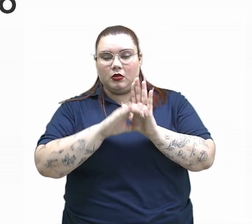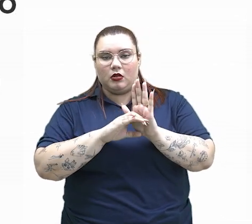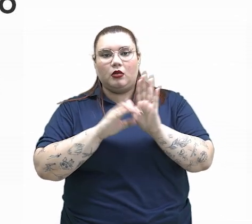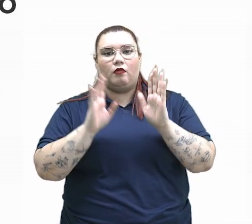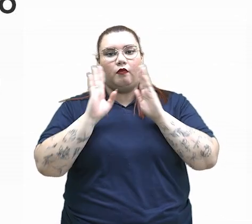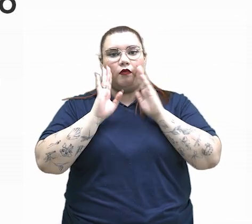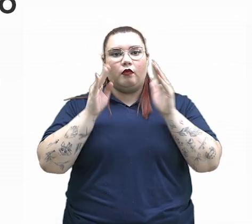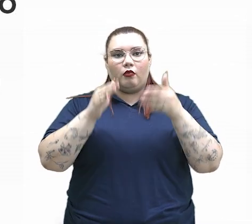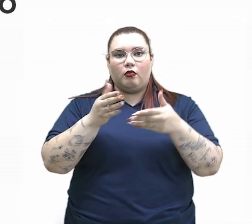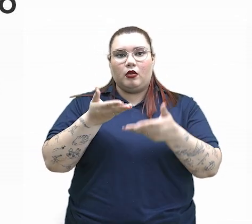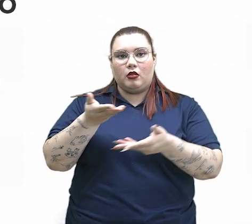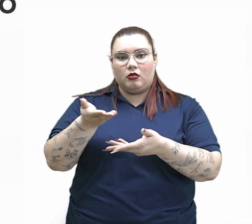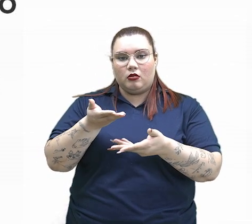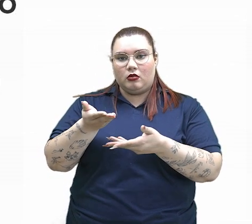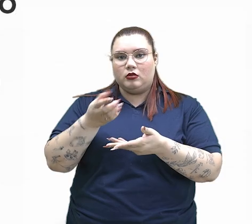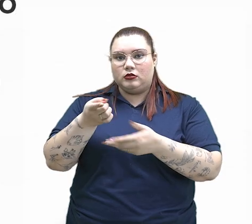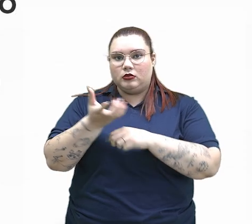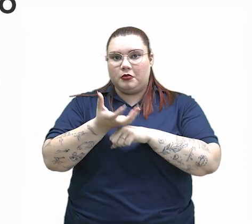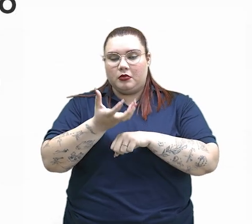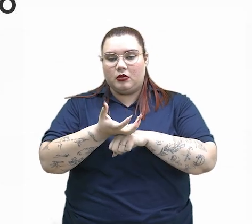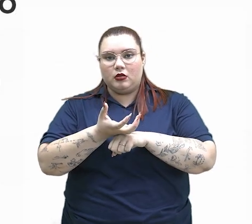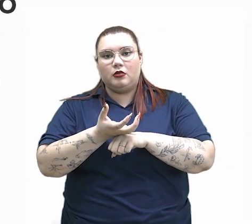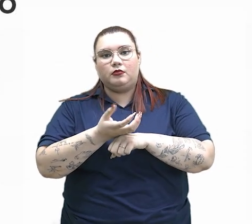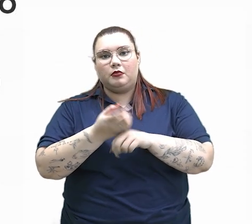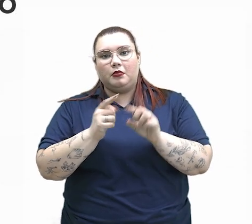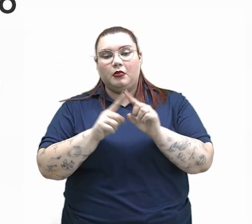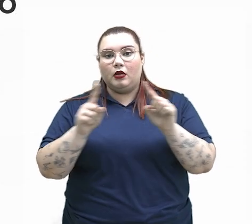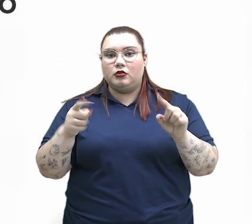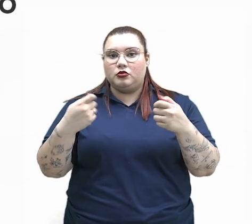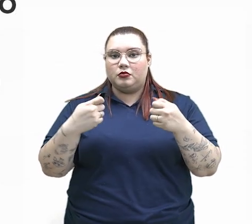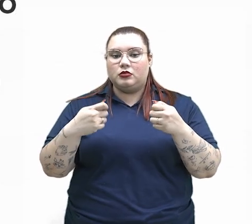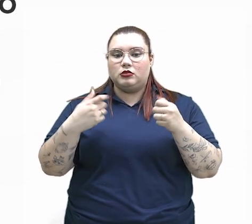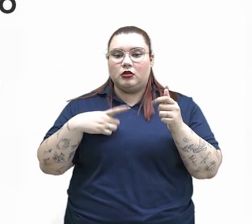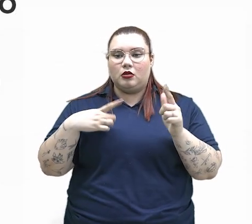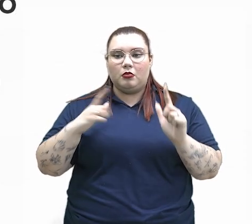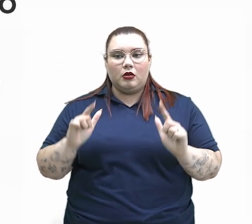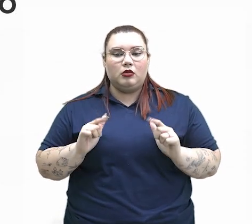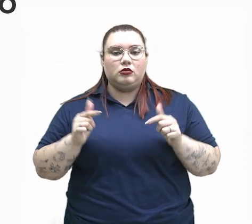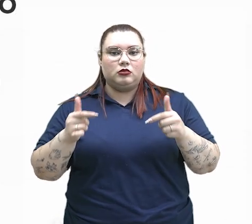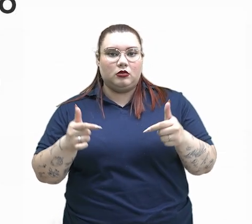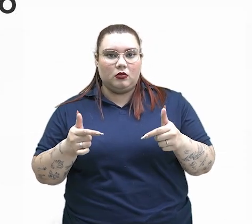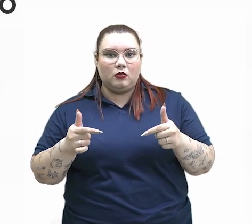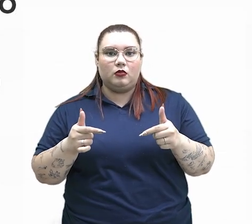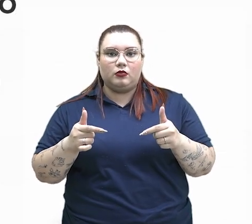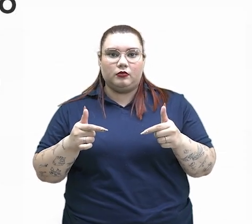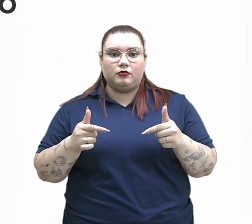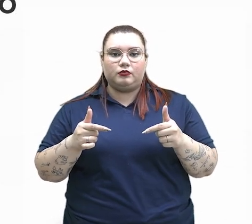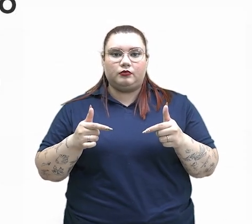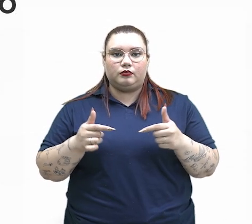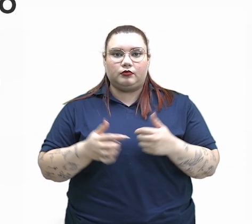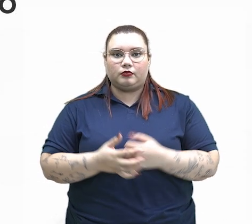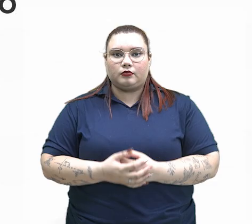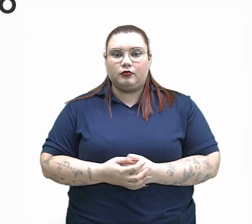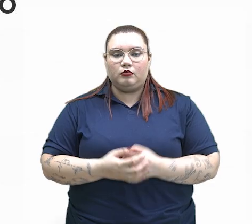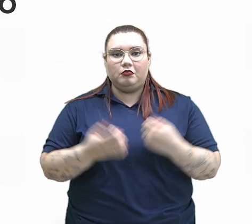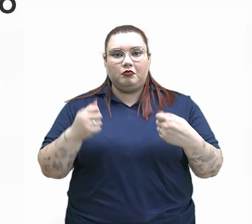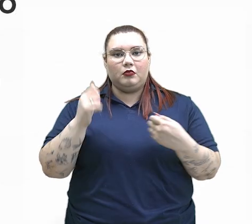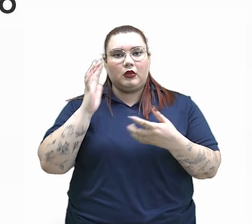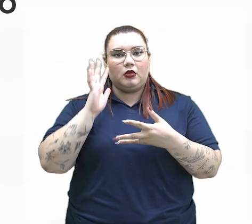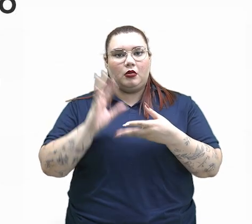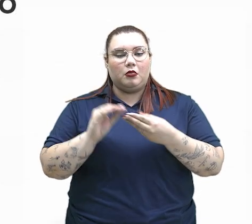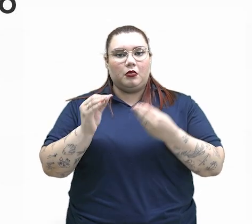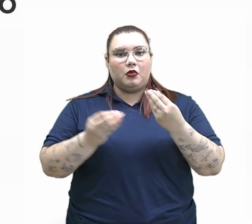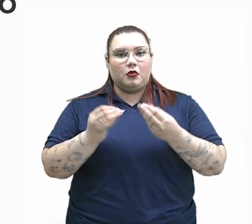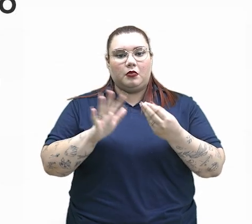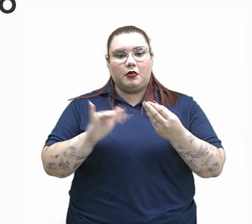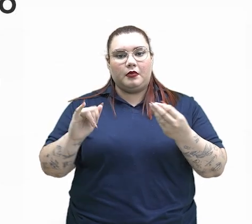atender, então, essa disciplina, mas isso precisa ser feito, né, a gente precisa entender como que